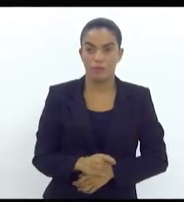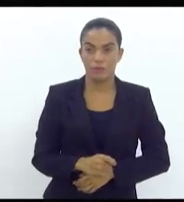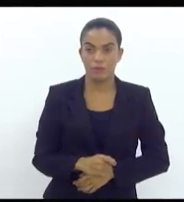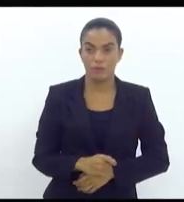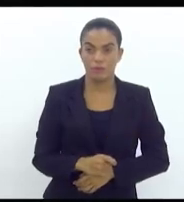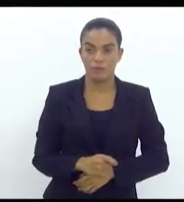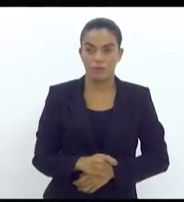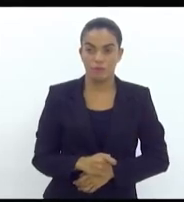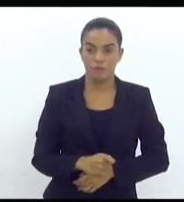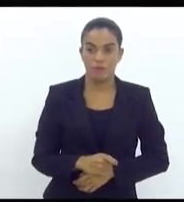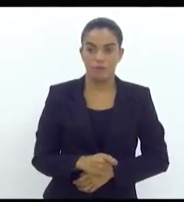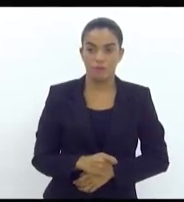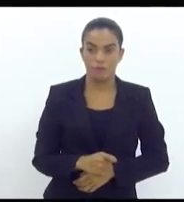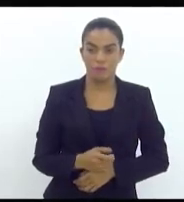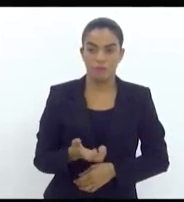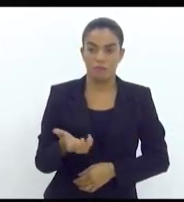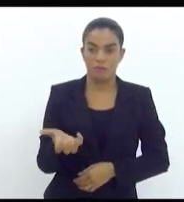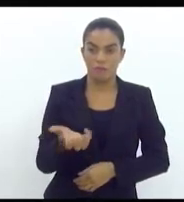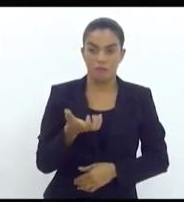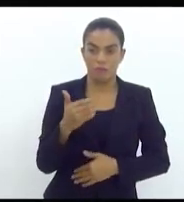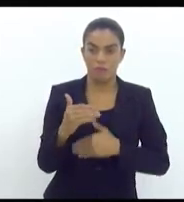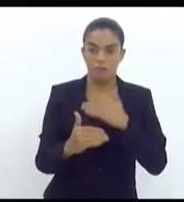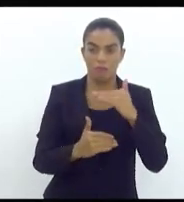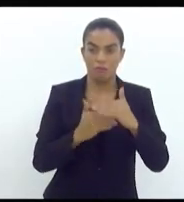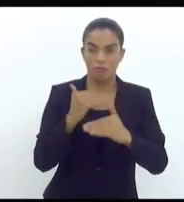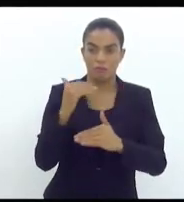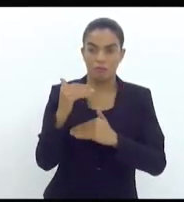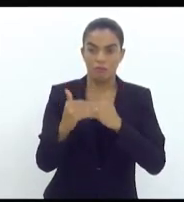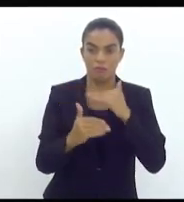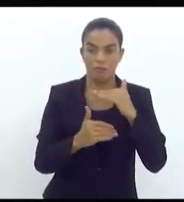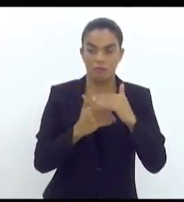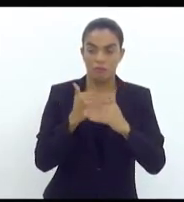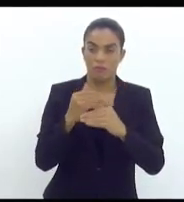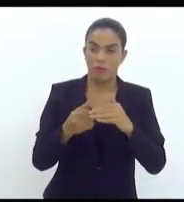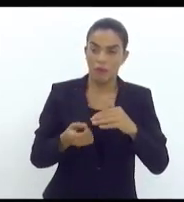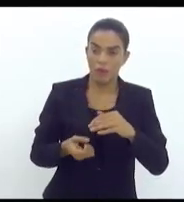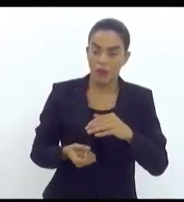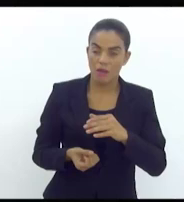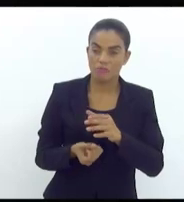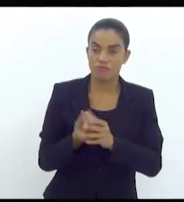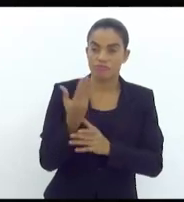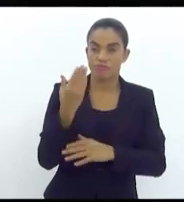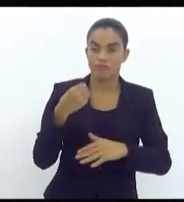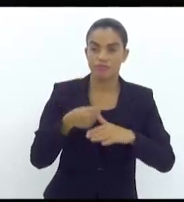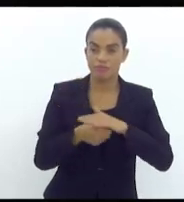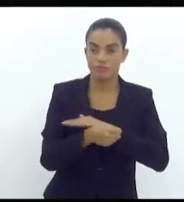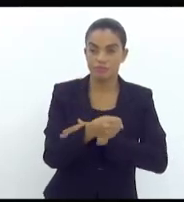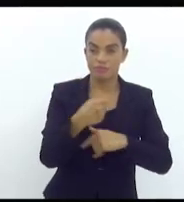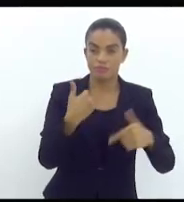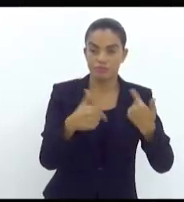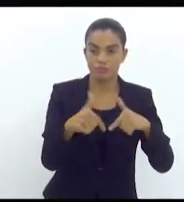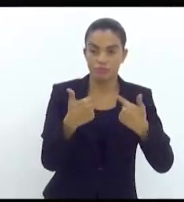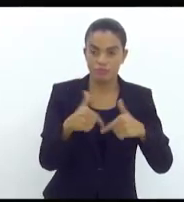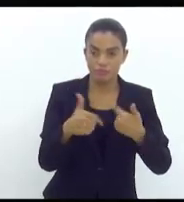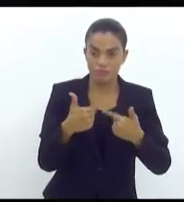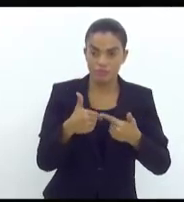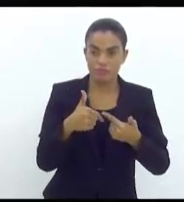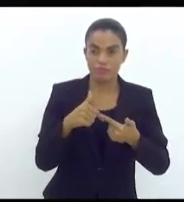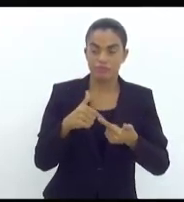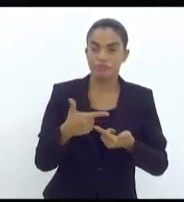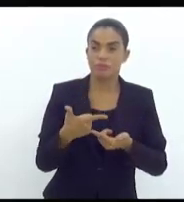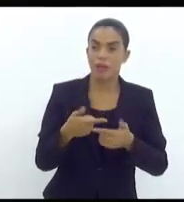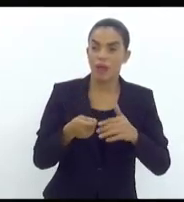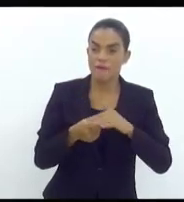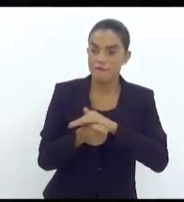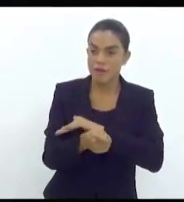quer avançar quer gerar emprego quer gerar renda quer trazer